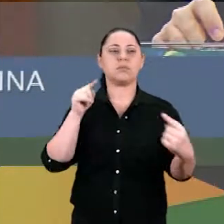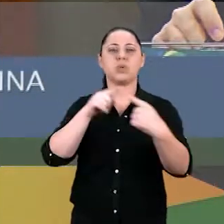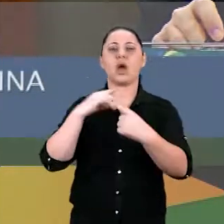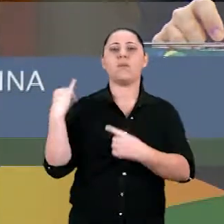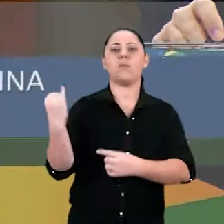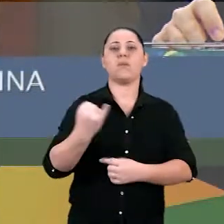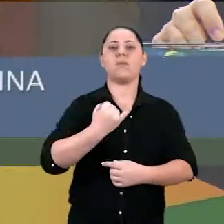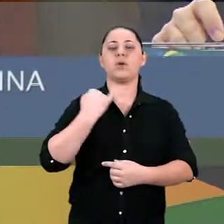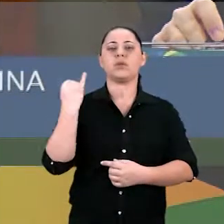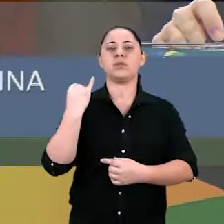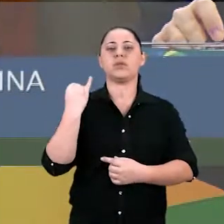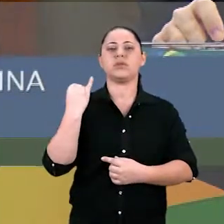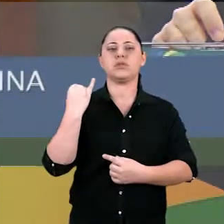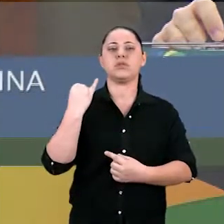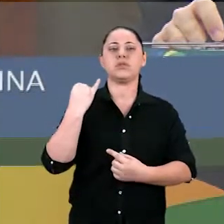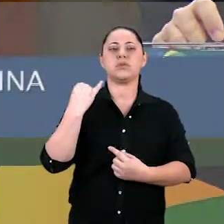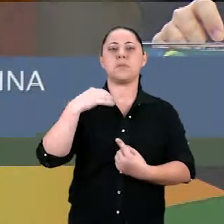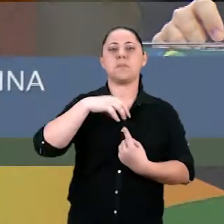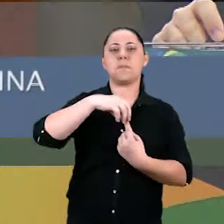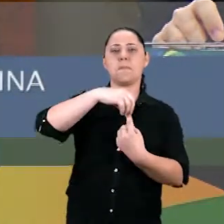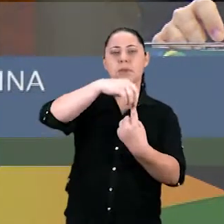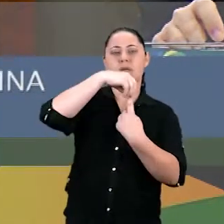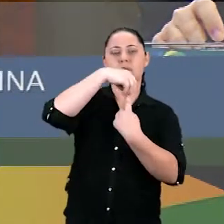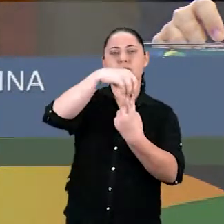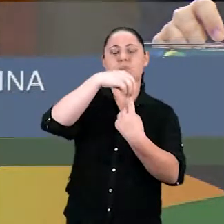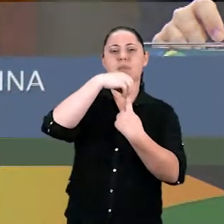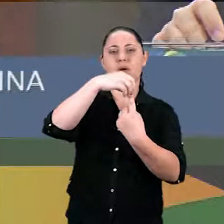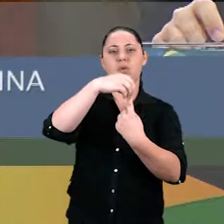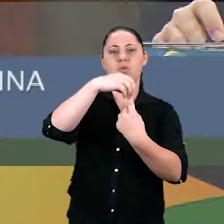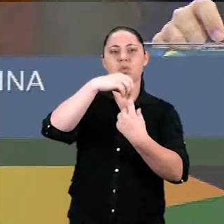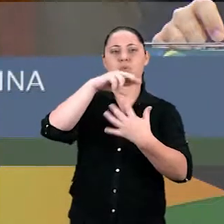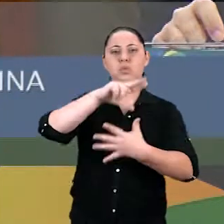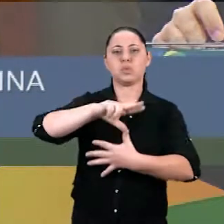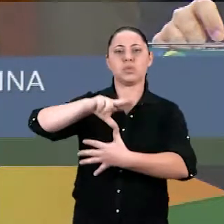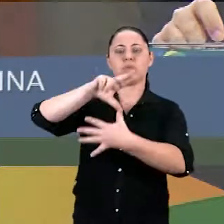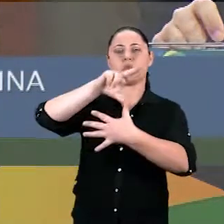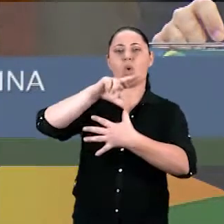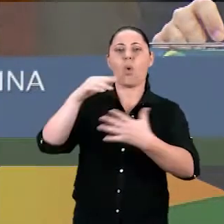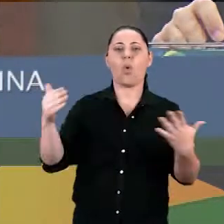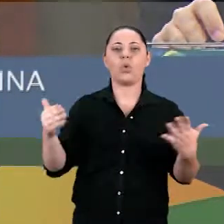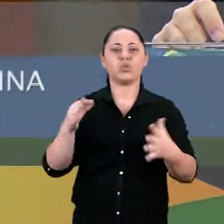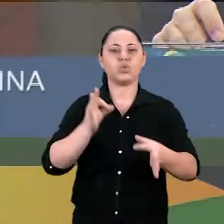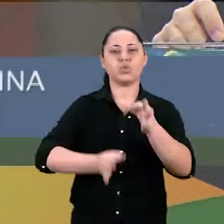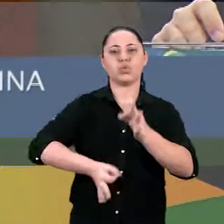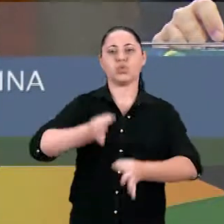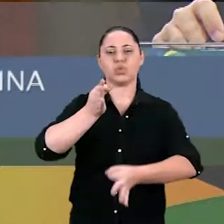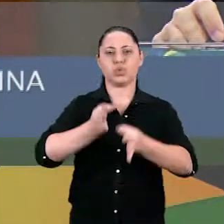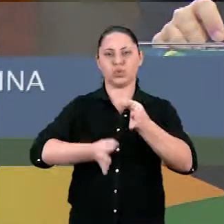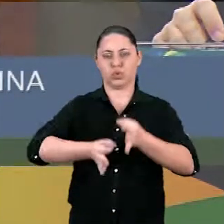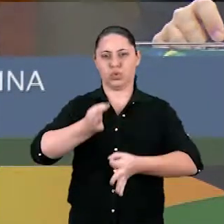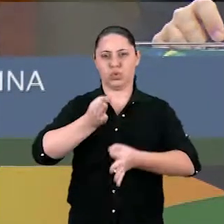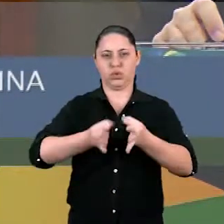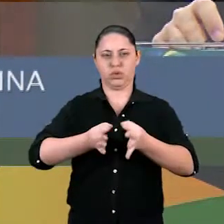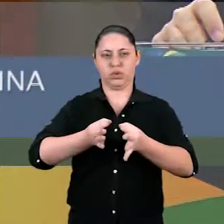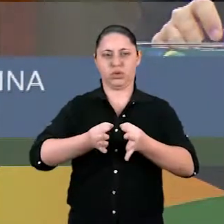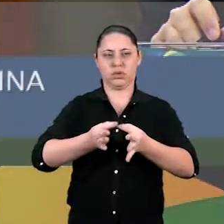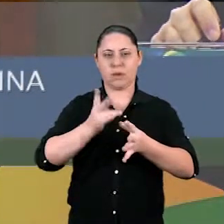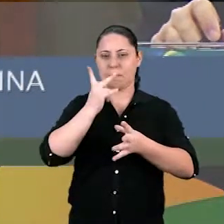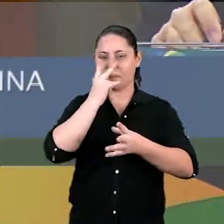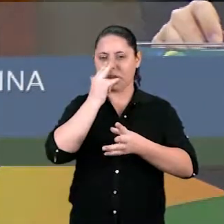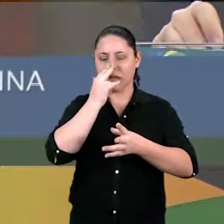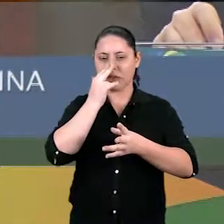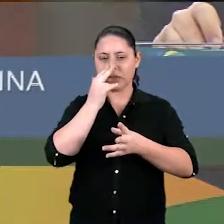protagonistas da política latino-americana. Por toda a região, juízes hoje moldam